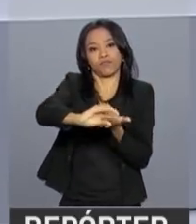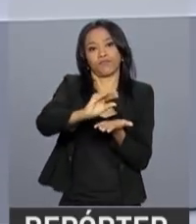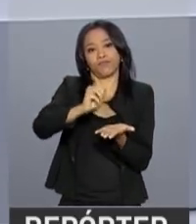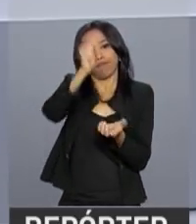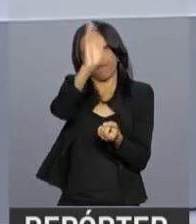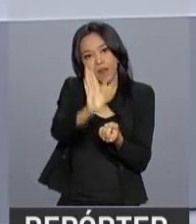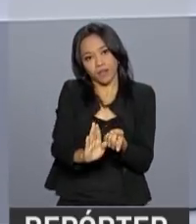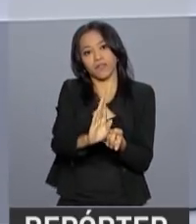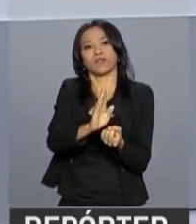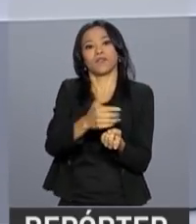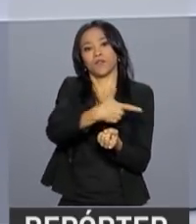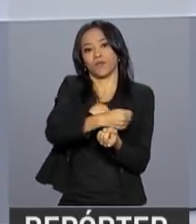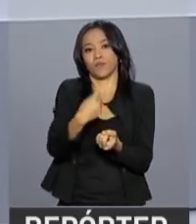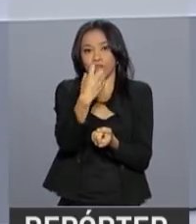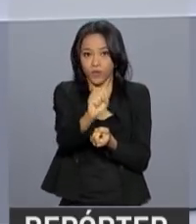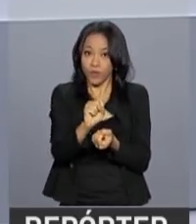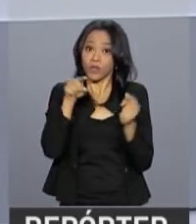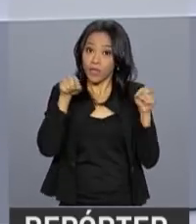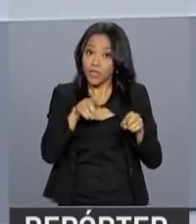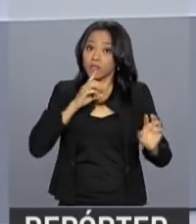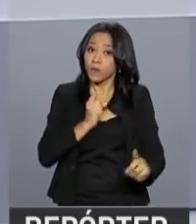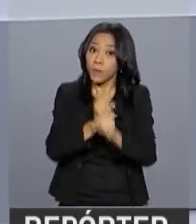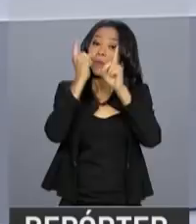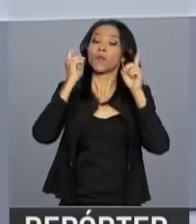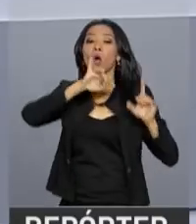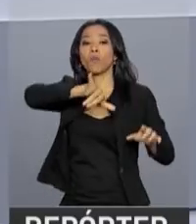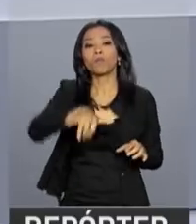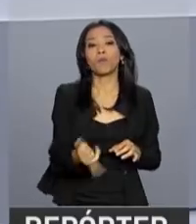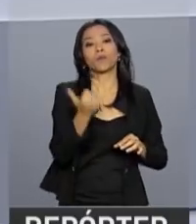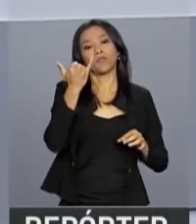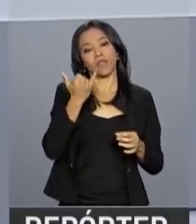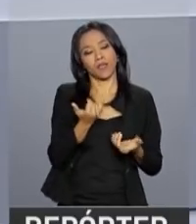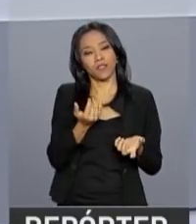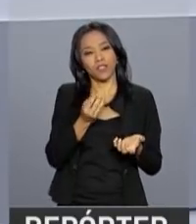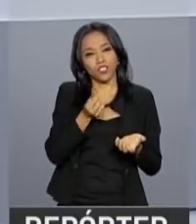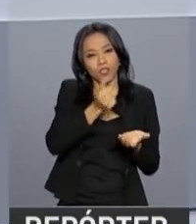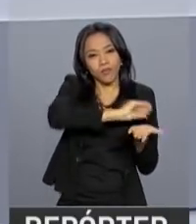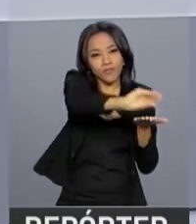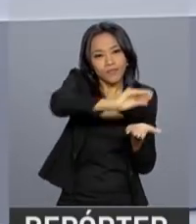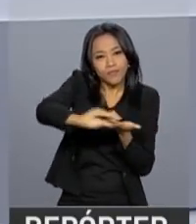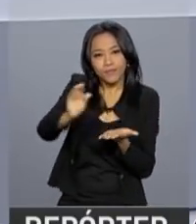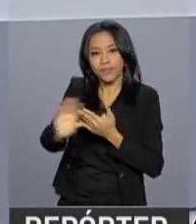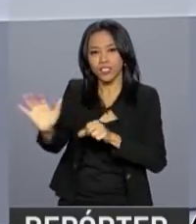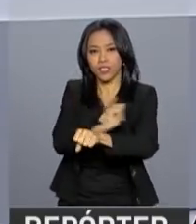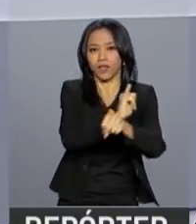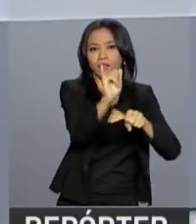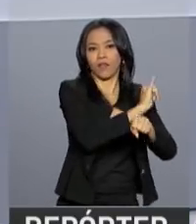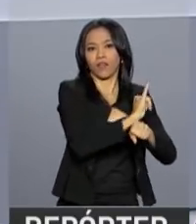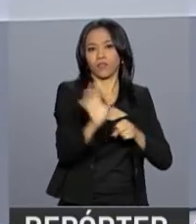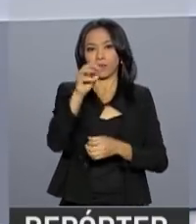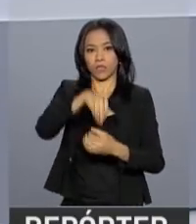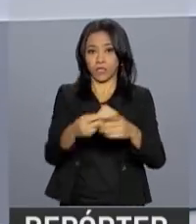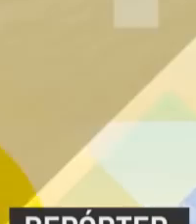no evento o governo destaca as oportunidades de se investir em setores estratégicos da economia brasileira